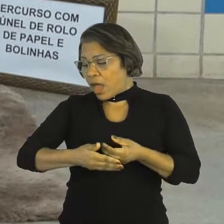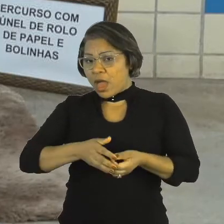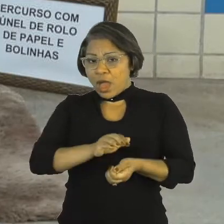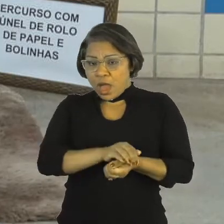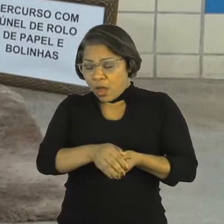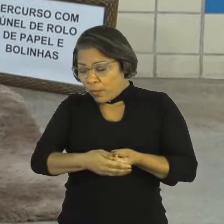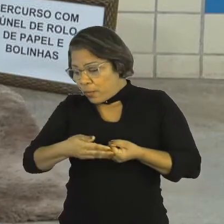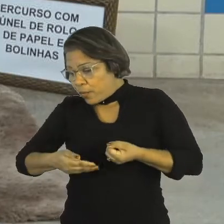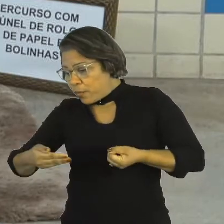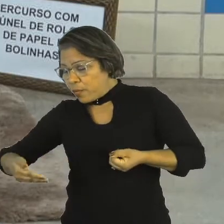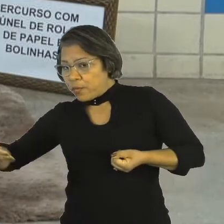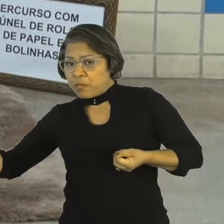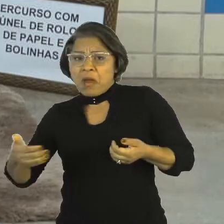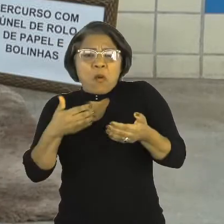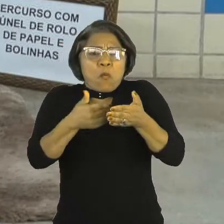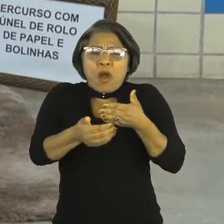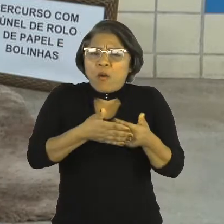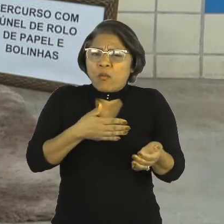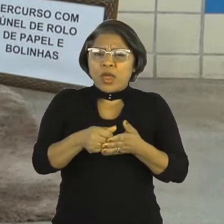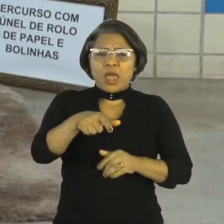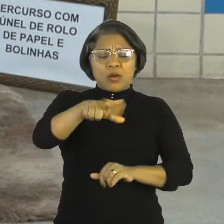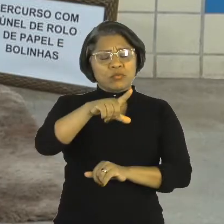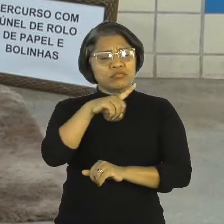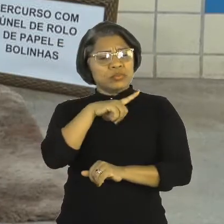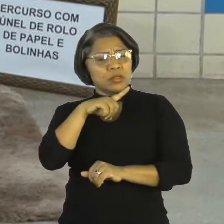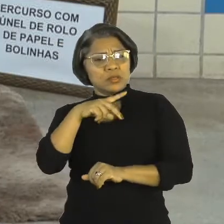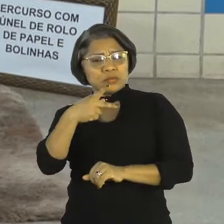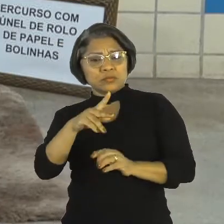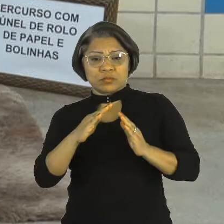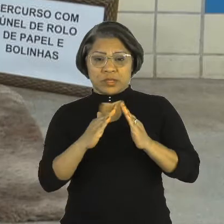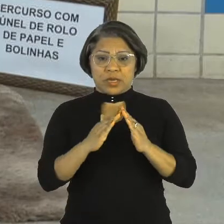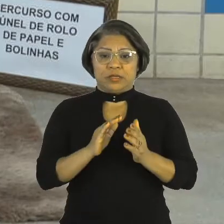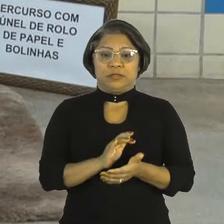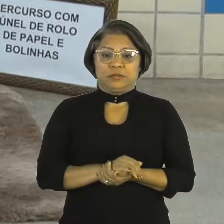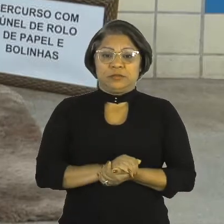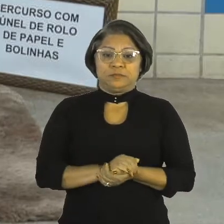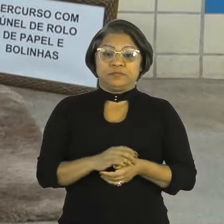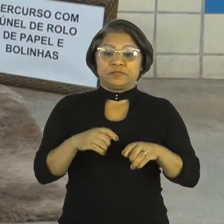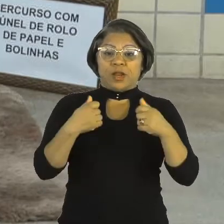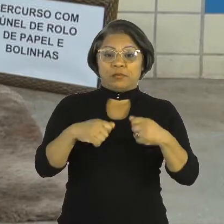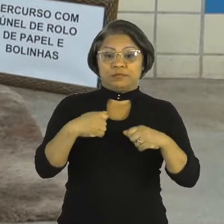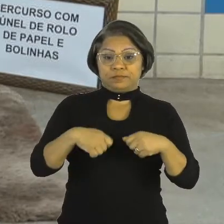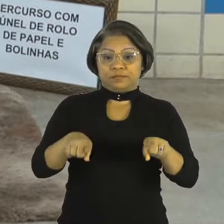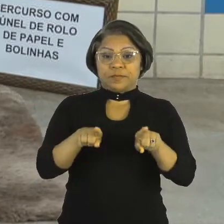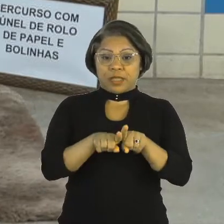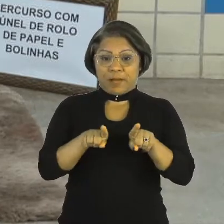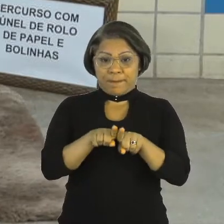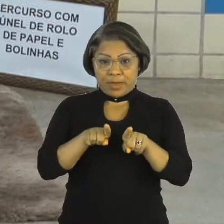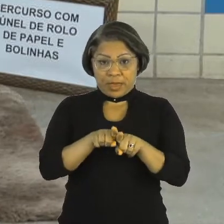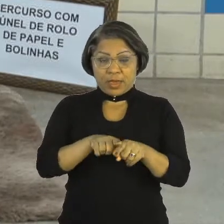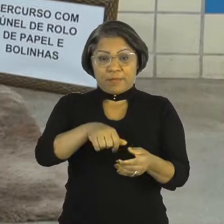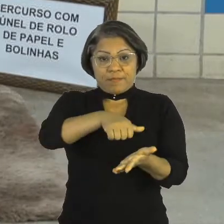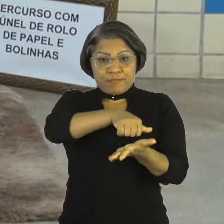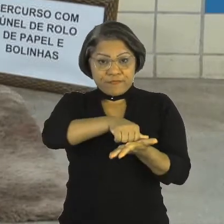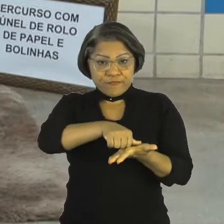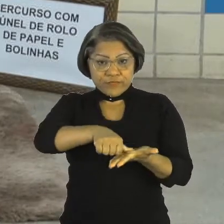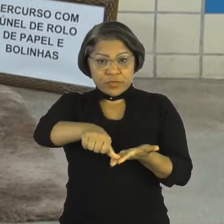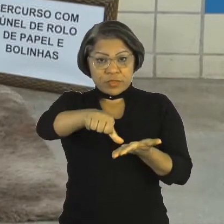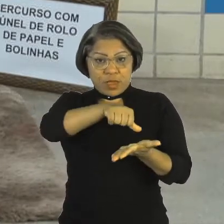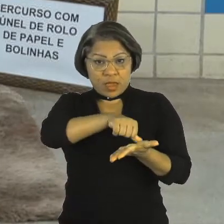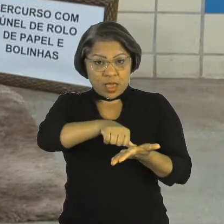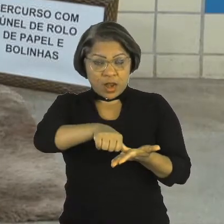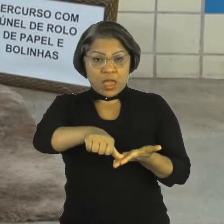tiver disponível aí na sua casa. Vamos precisar também de fita crepe, pode ser